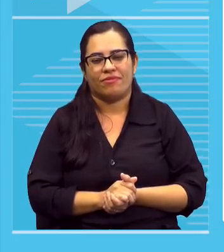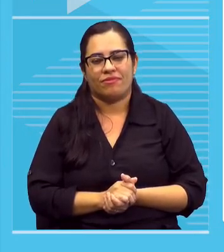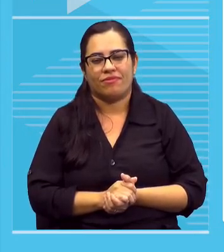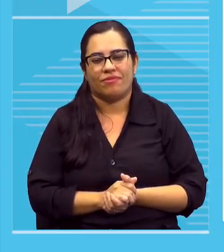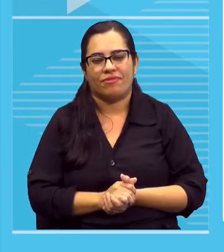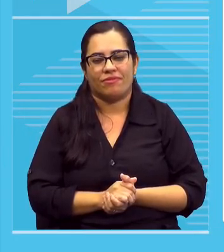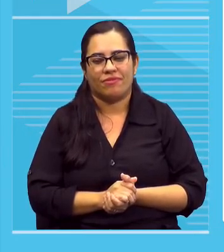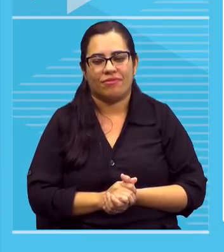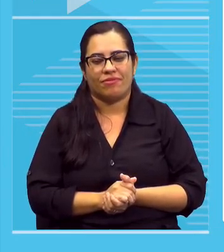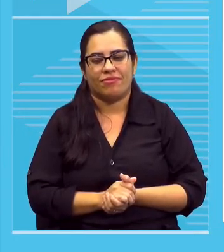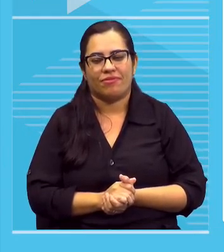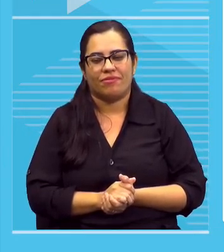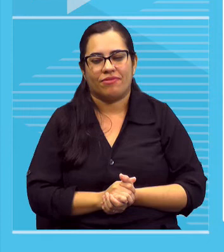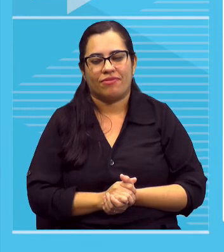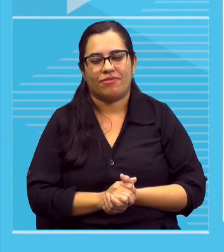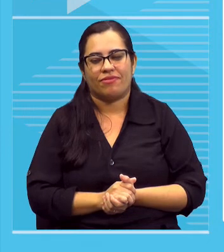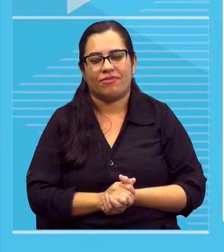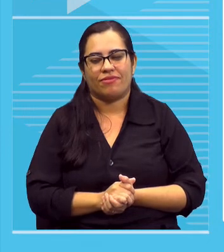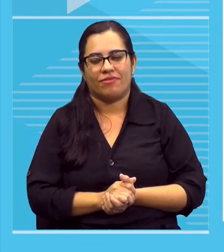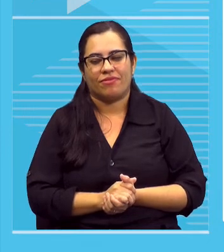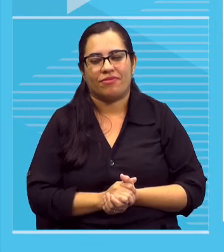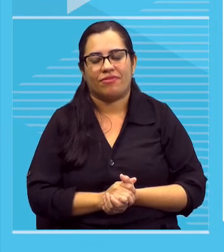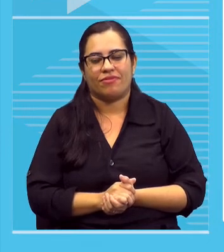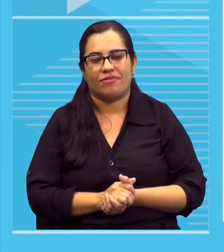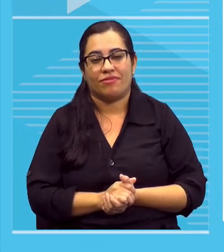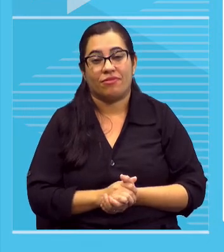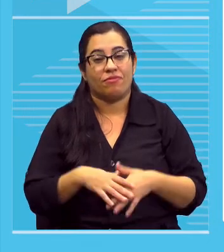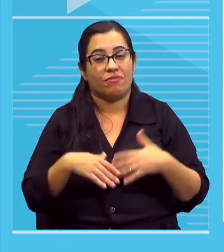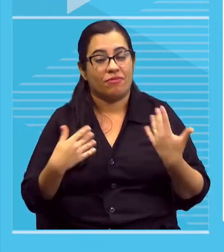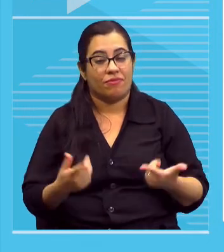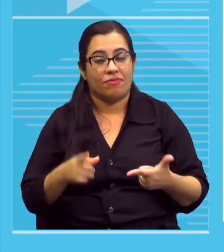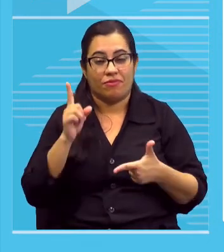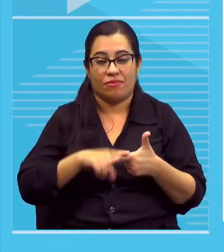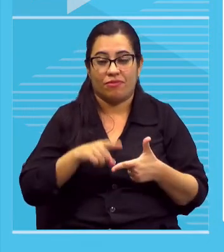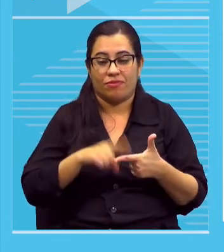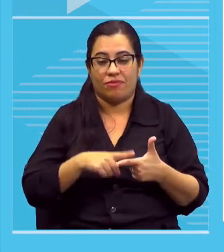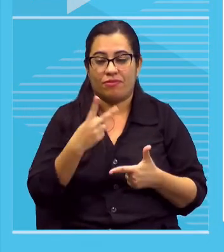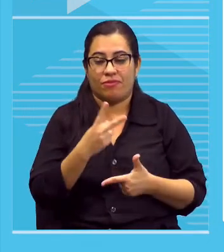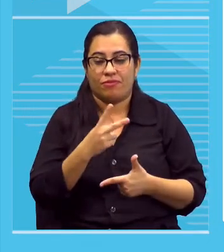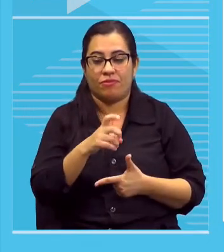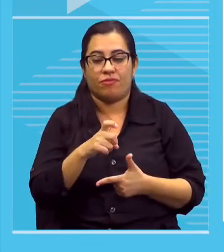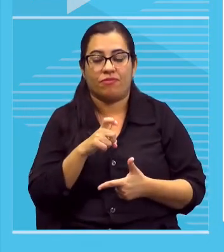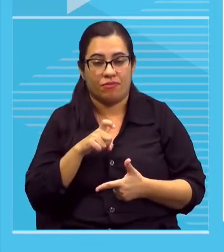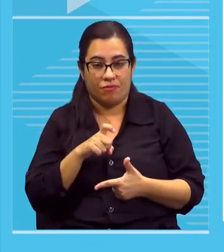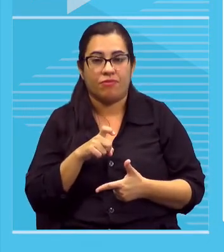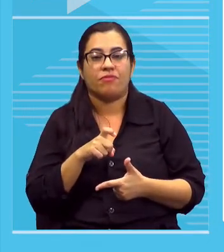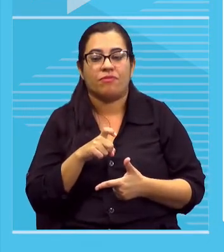E aí a tangente de 2x